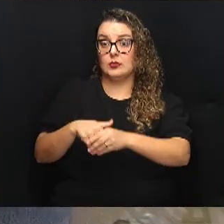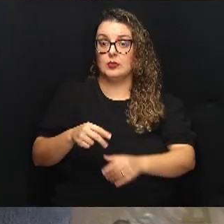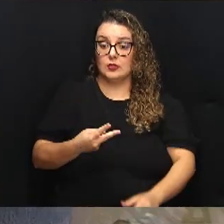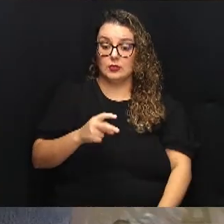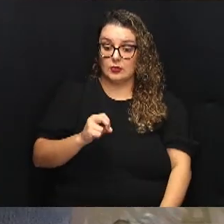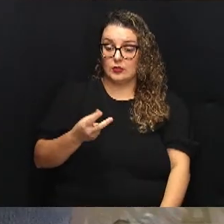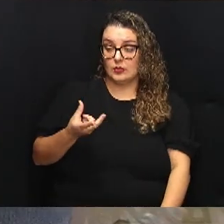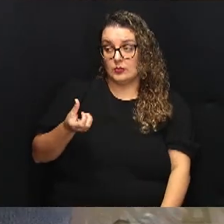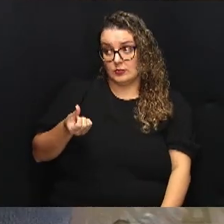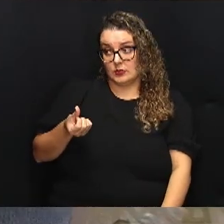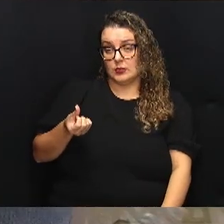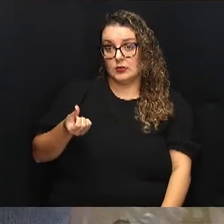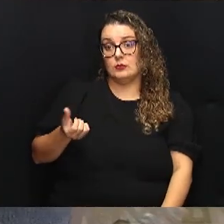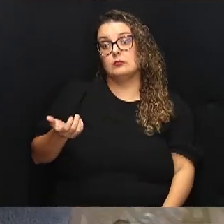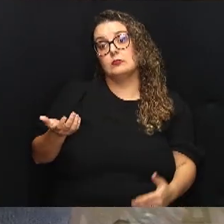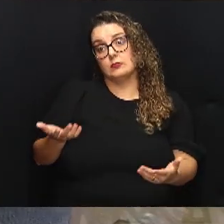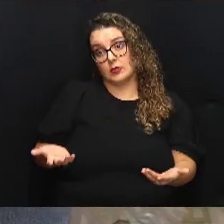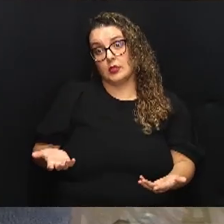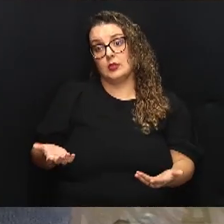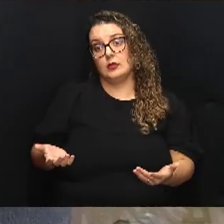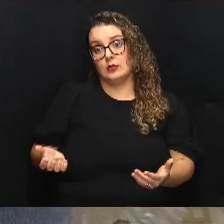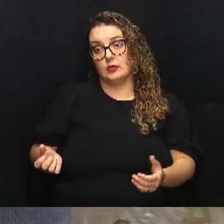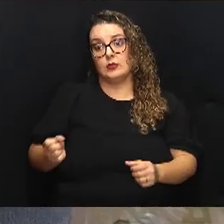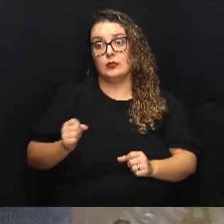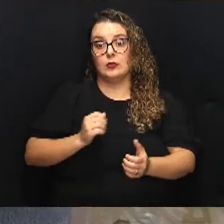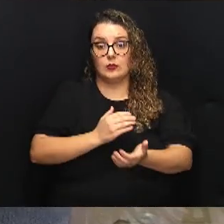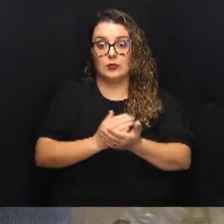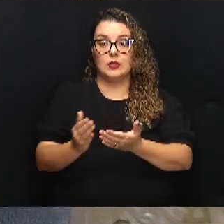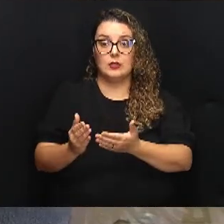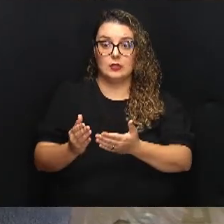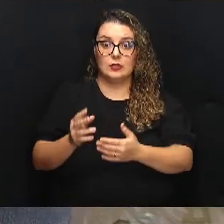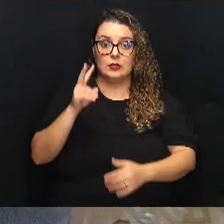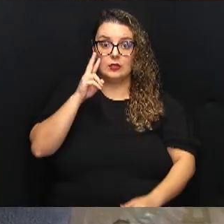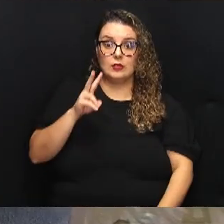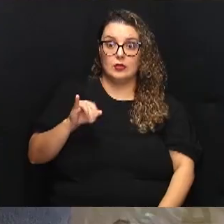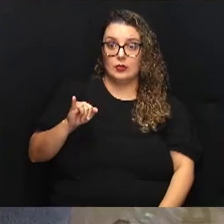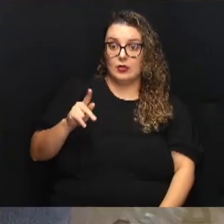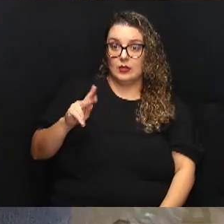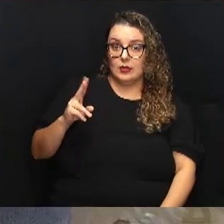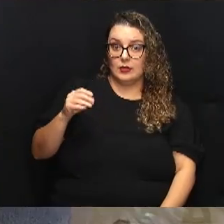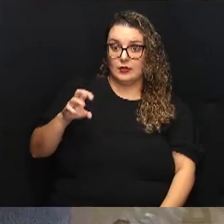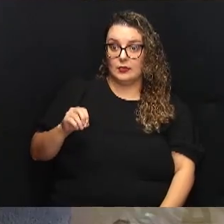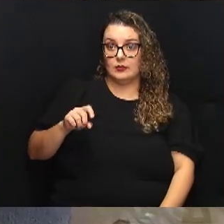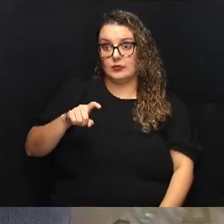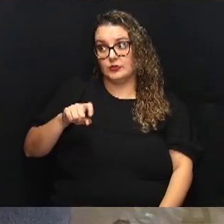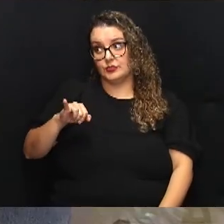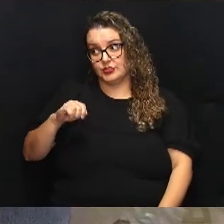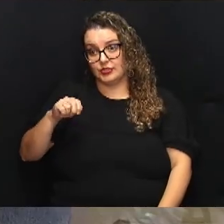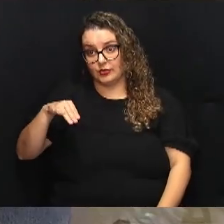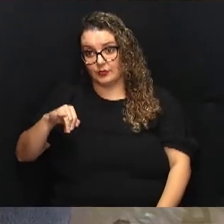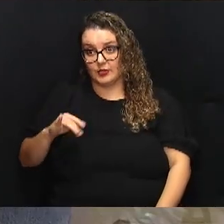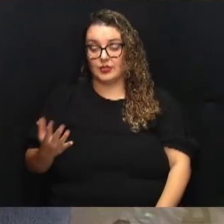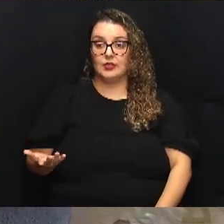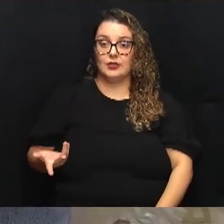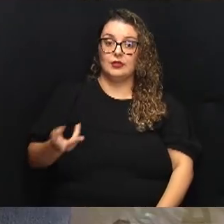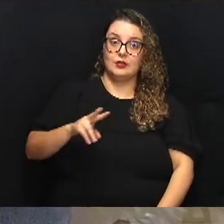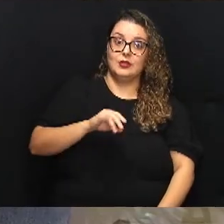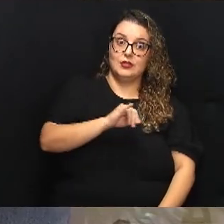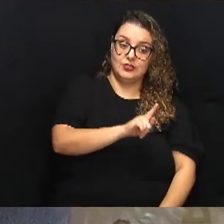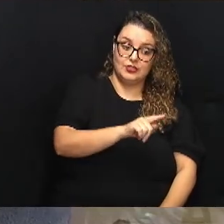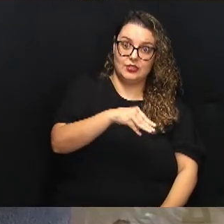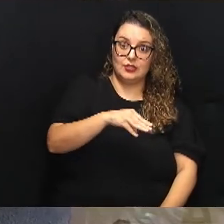2026, mas possivelmente a gente vai começar a ver o pessoal trocando iPhone para o Xiaomi, a gente vai ver o pessoal trocando GM